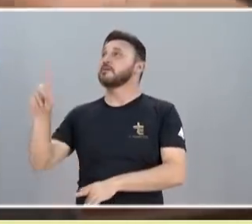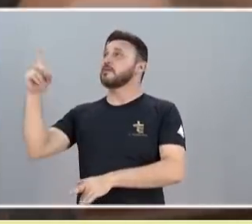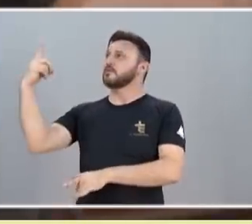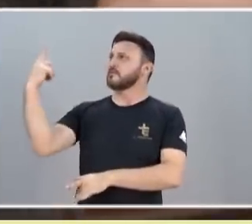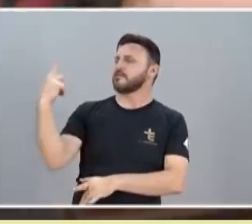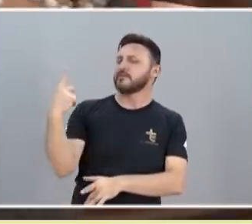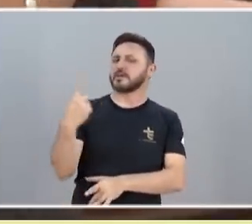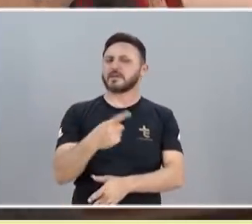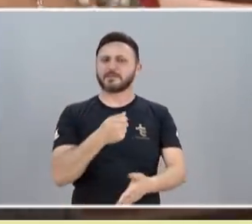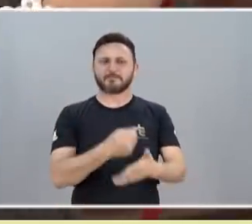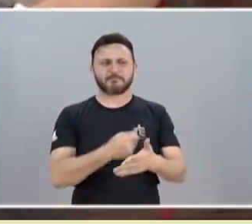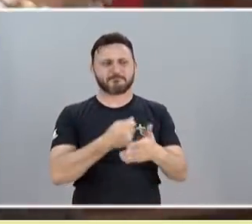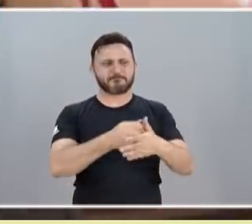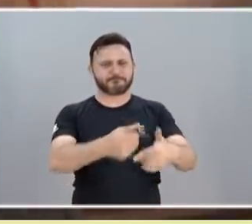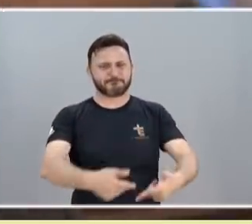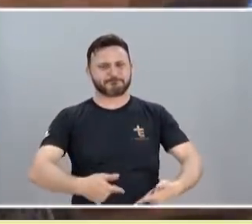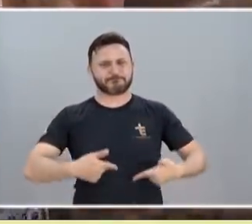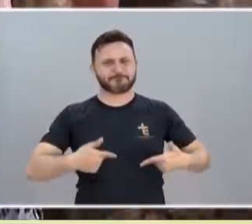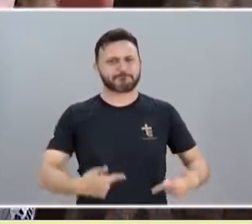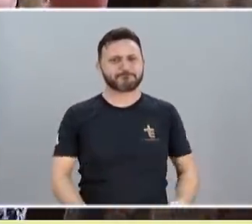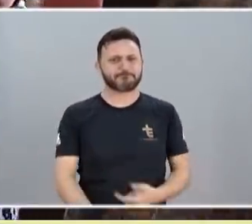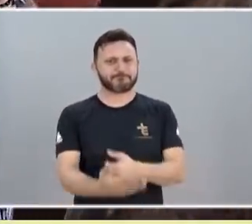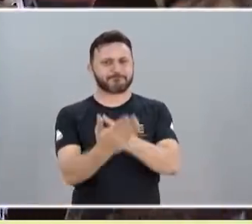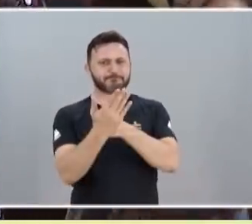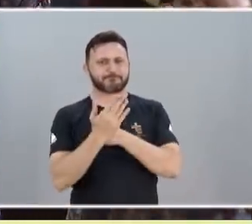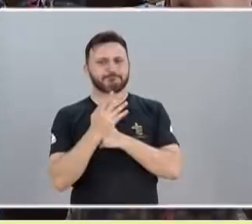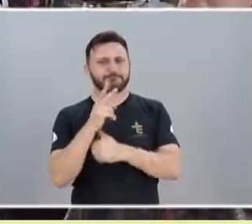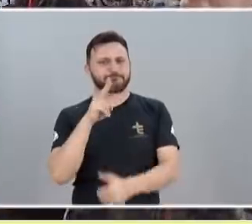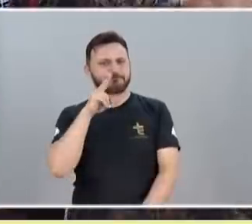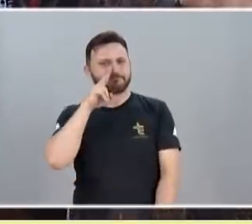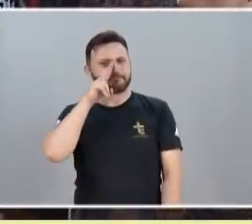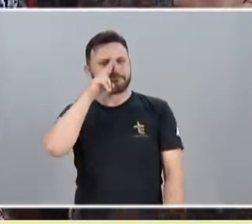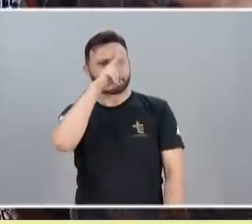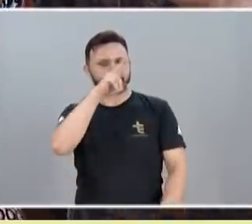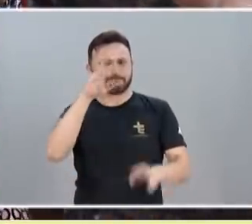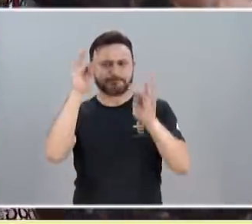frente nas batalhas, faz-me forte e